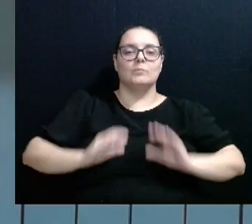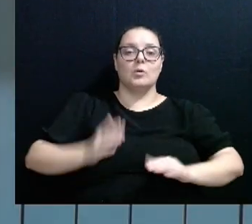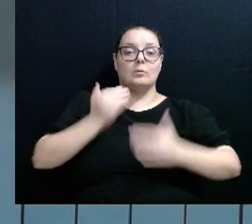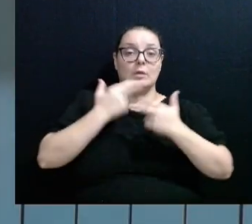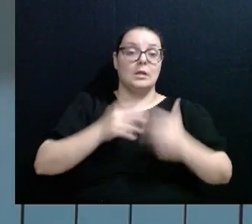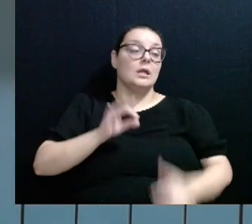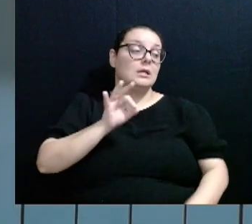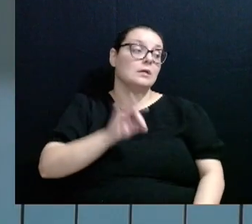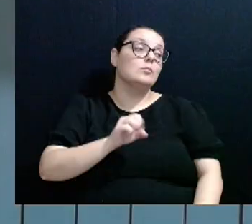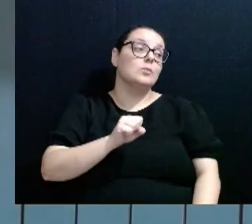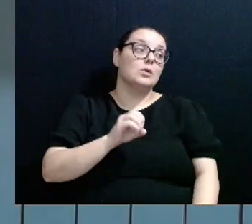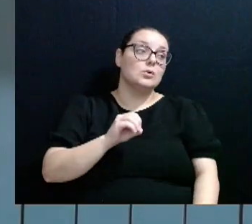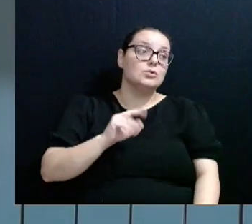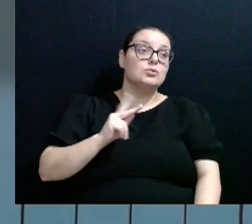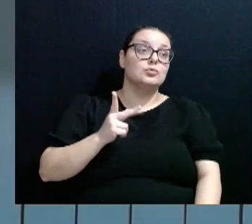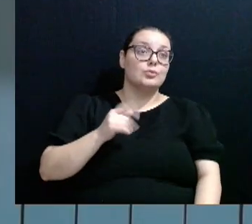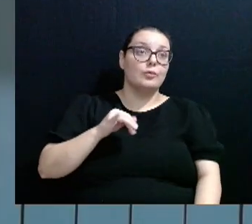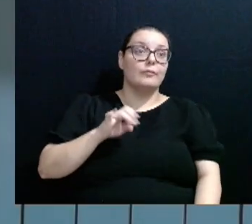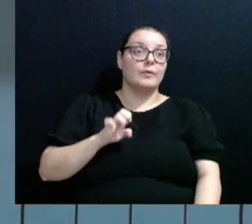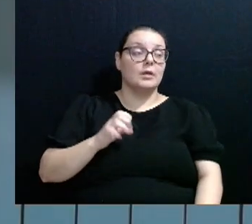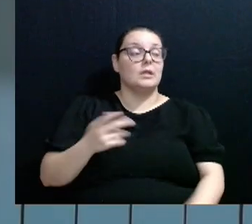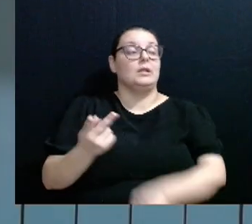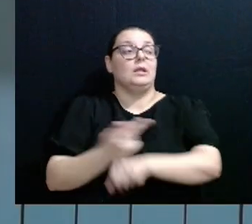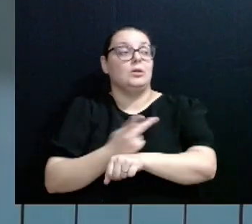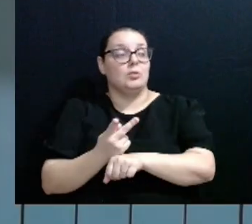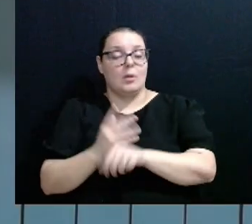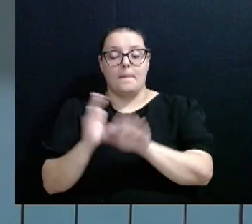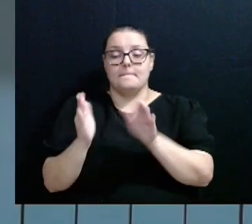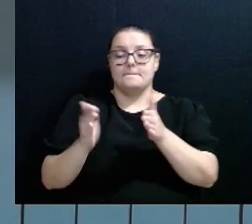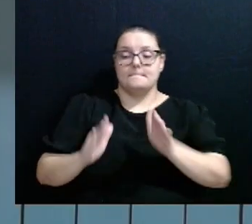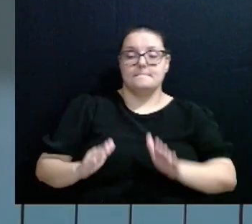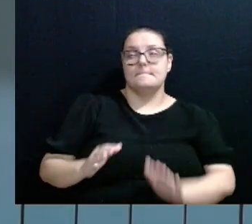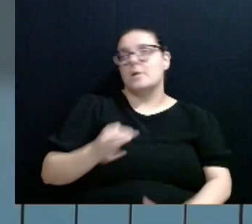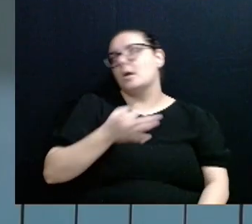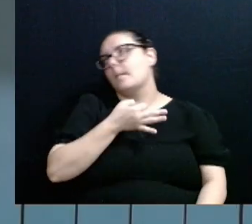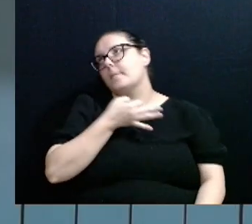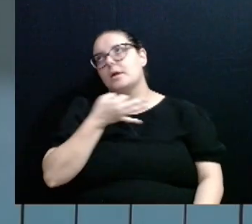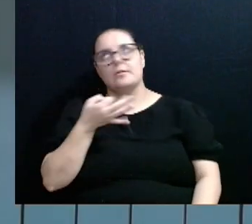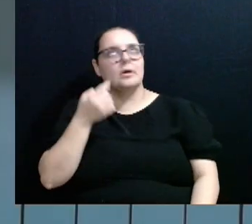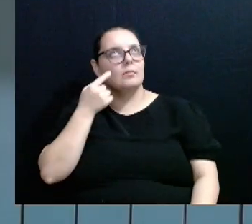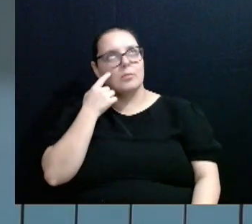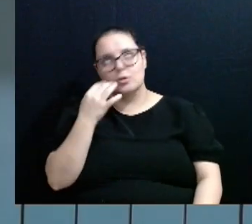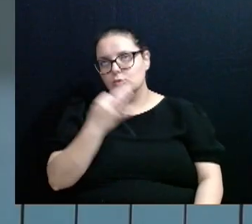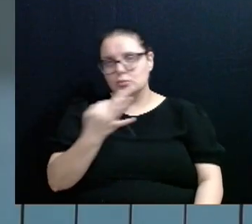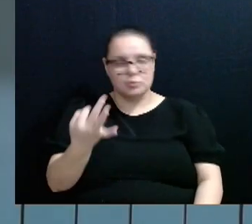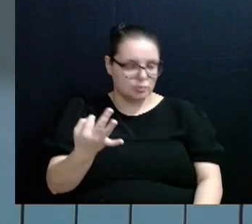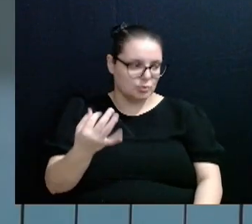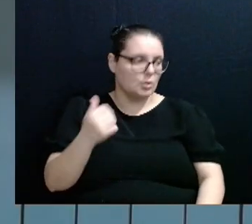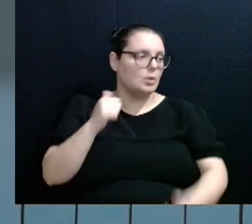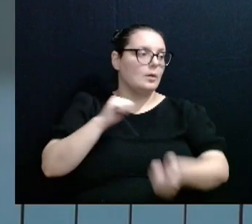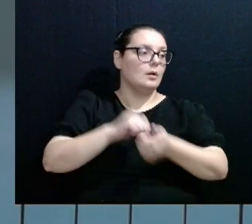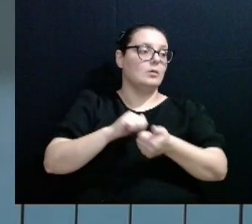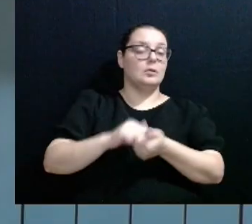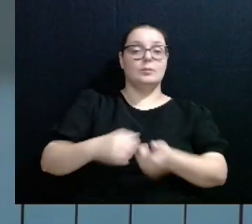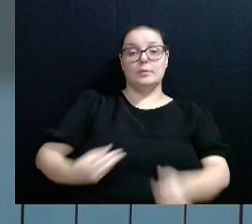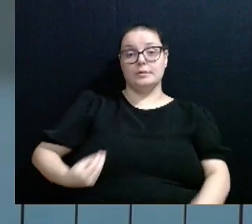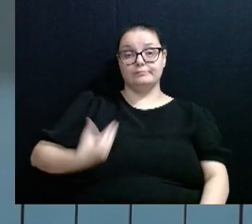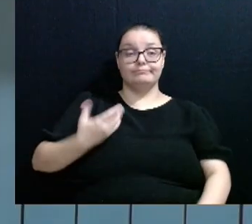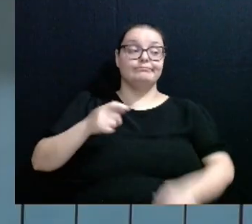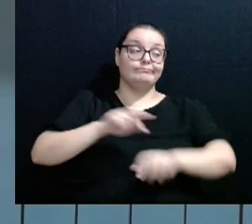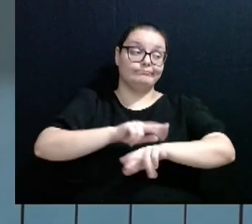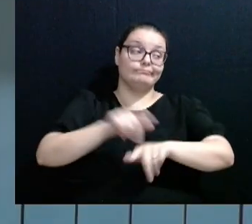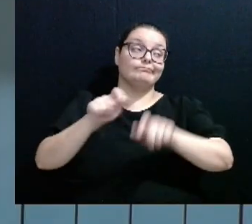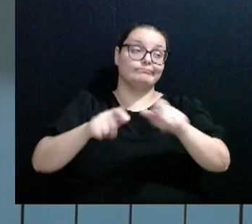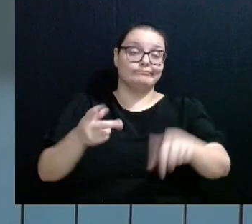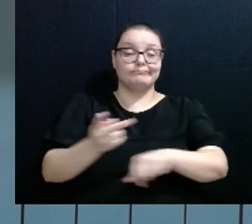nessa busca, né, pelo corpo ideal, né, por manter a qualidade de vida, muita gente acaba recorrendo,